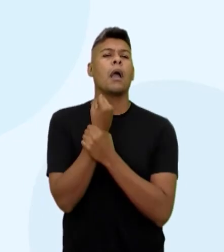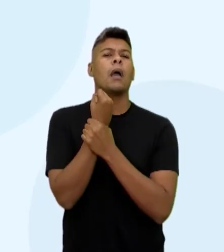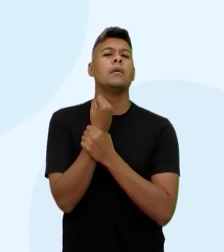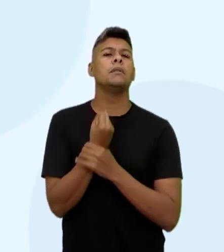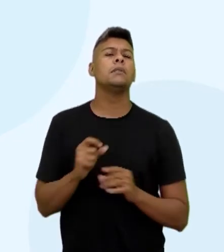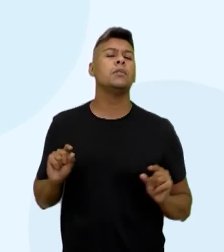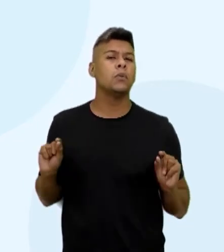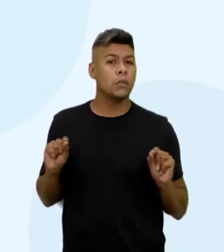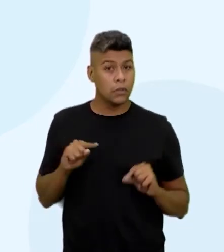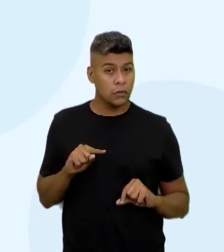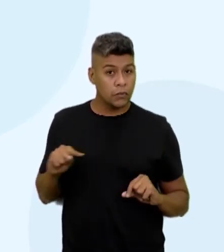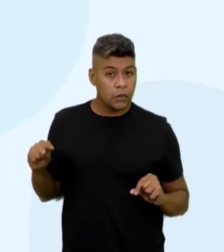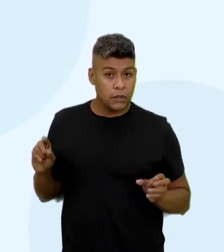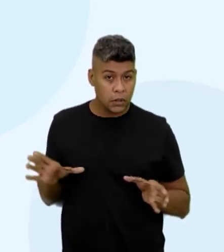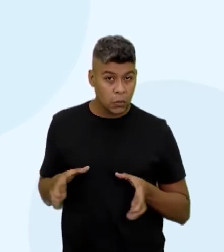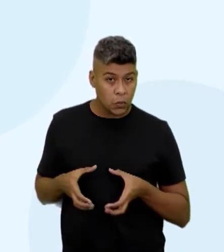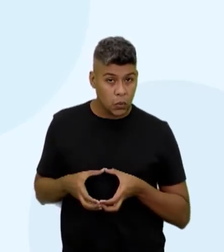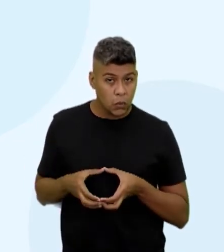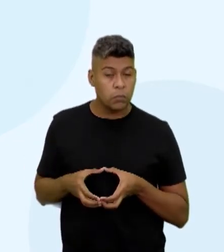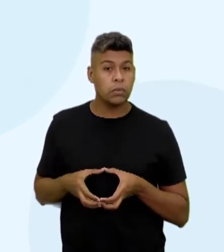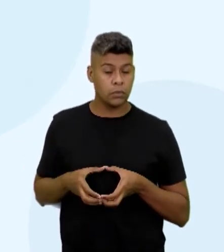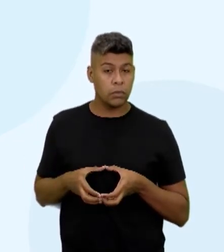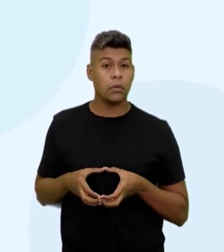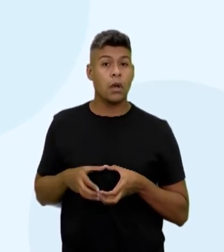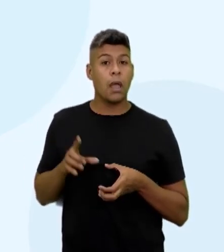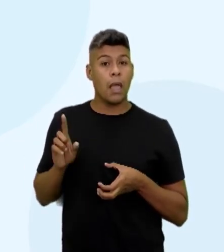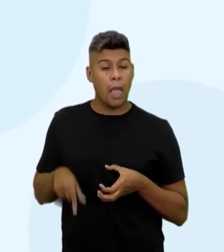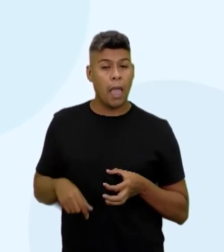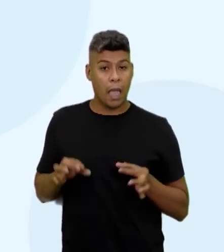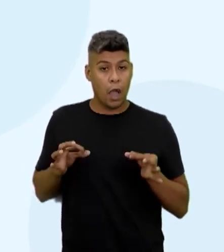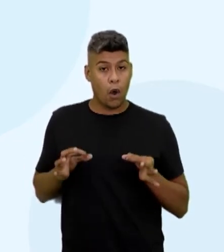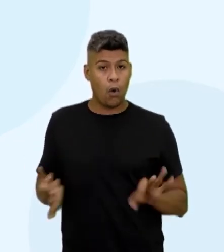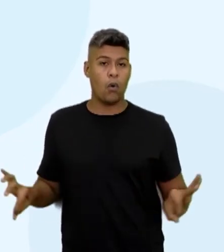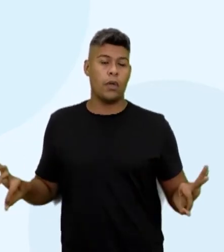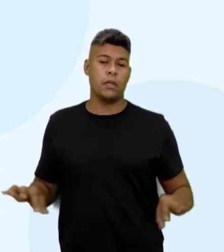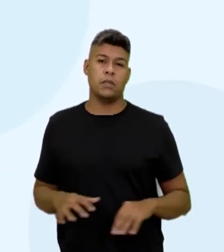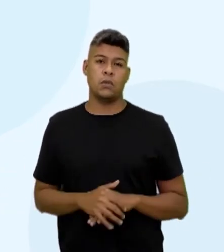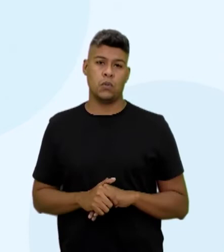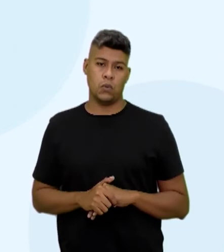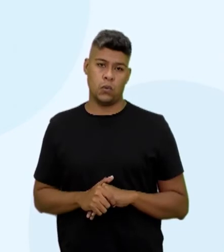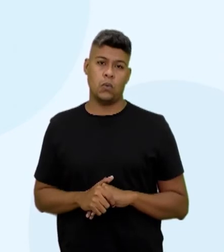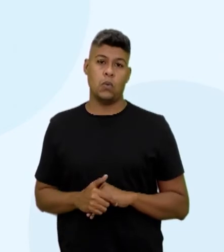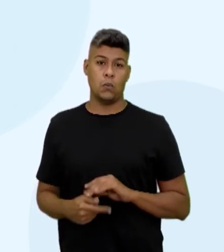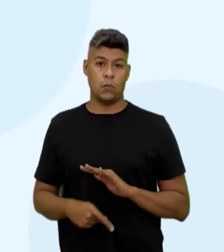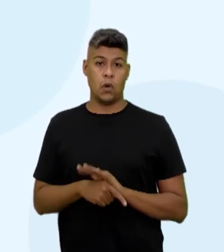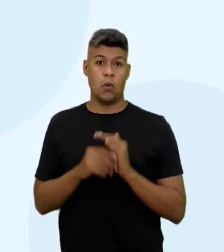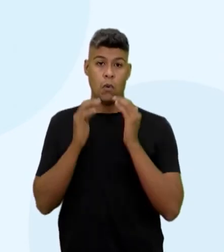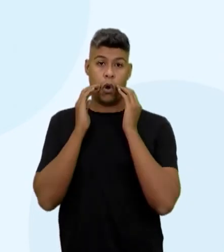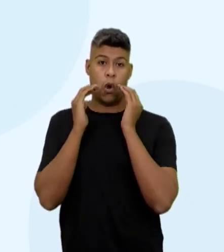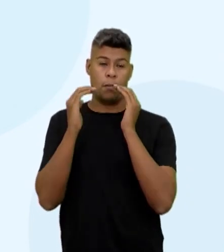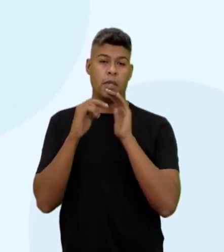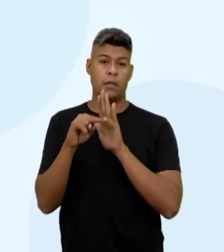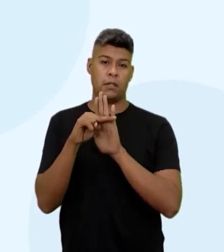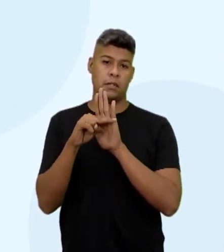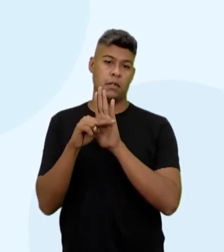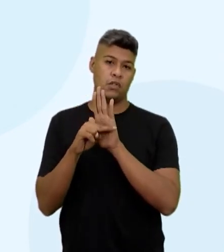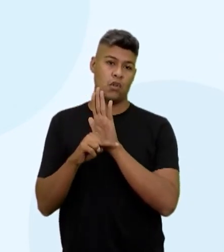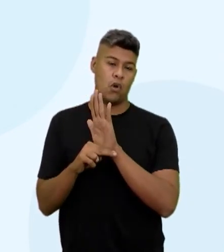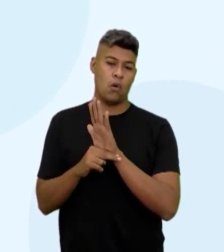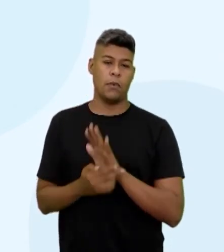garantiria a vocês enquanto o grupo que esse grupo fosse coeso ali na obediência dessas